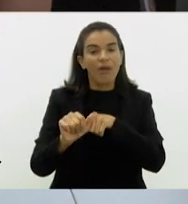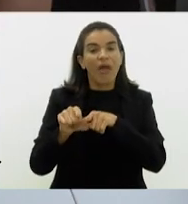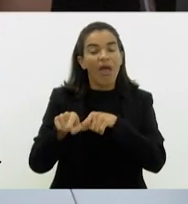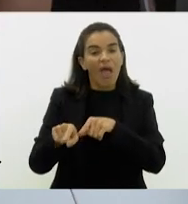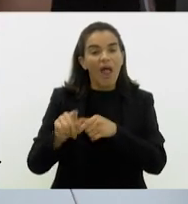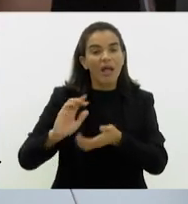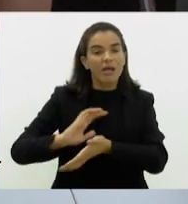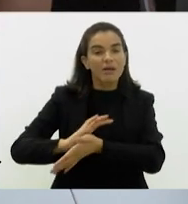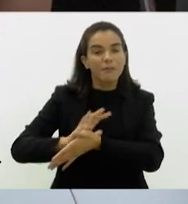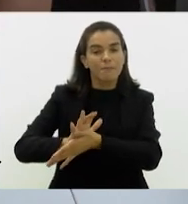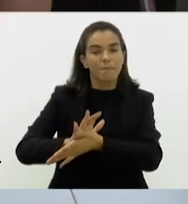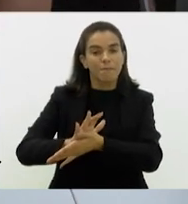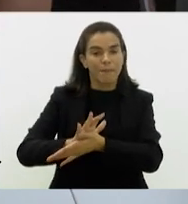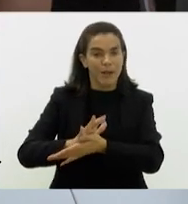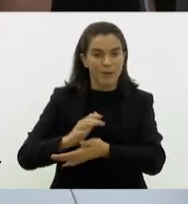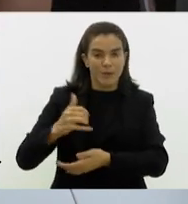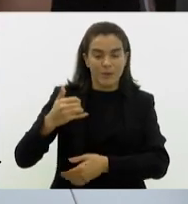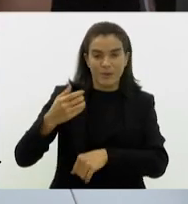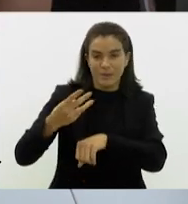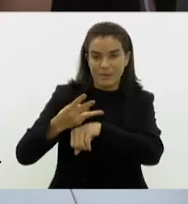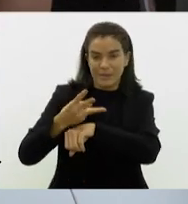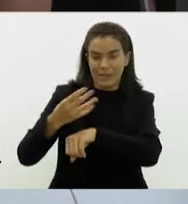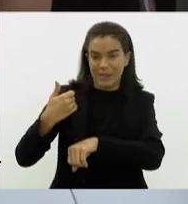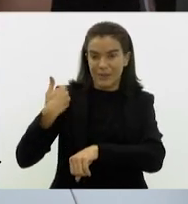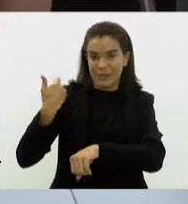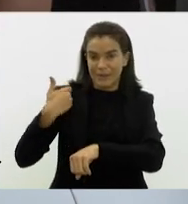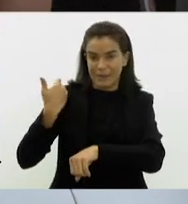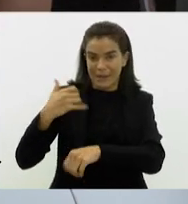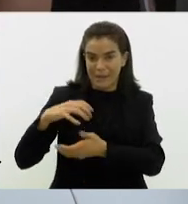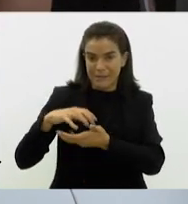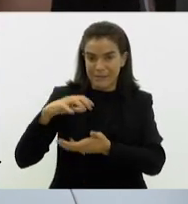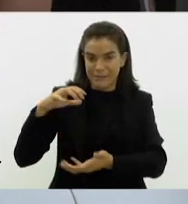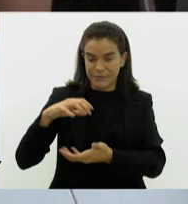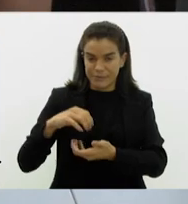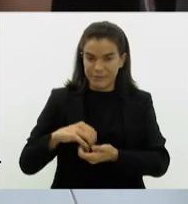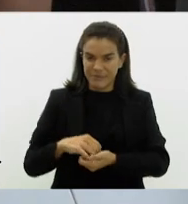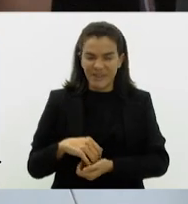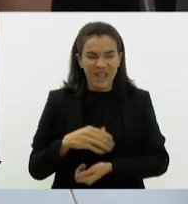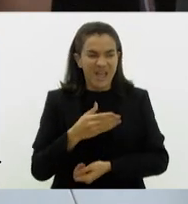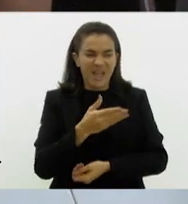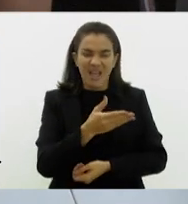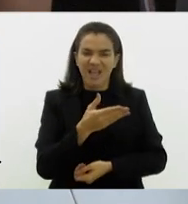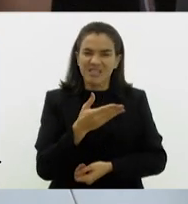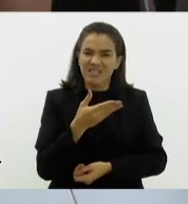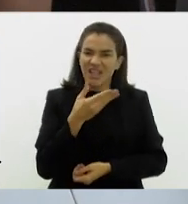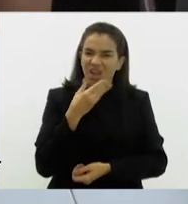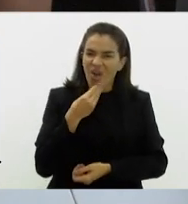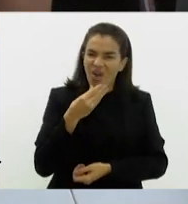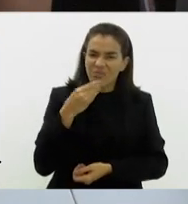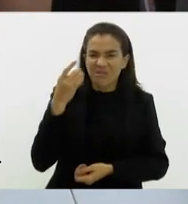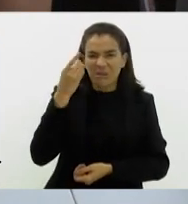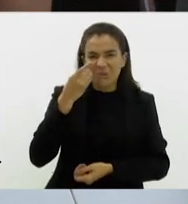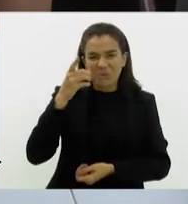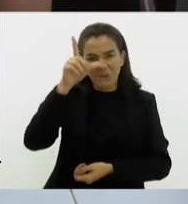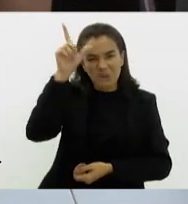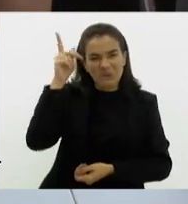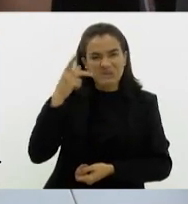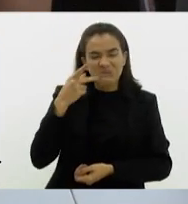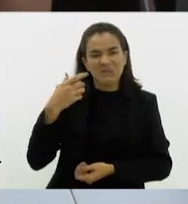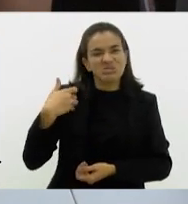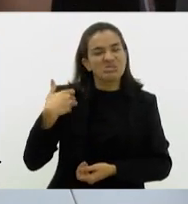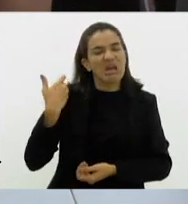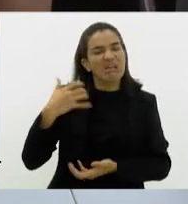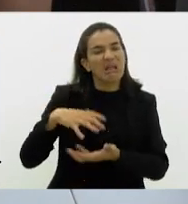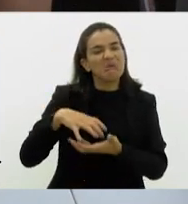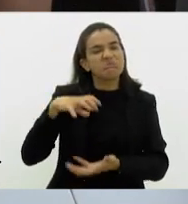etarismo. Faz propaganda na rádio. Aí deve lembrar lá, deve ler lá. Pô, esse cara aqui, o tal do Luiz Paulo, tá velho pra